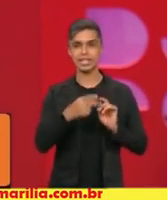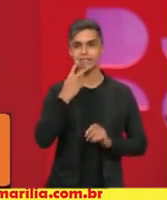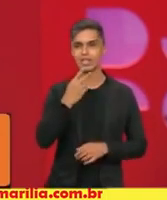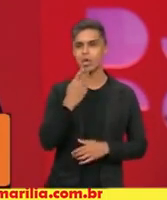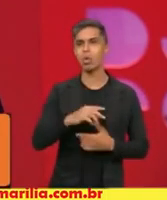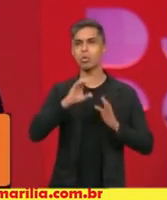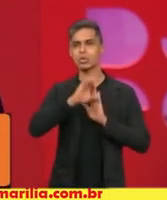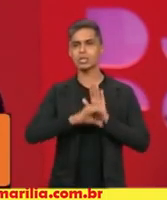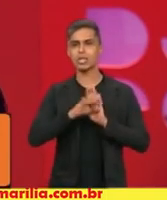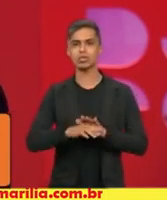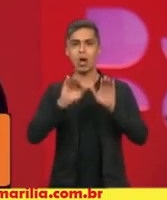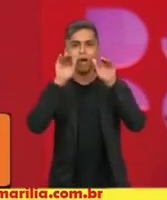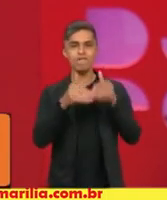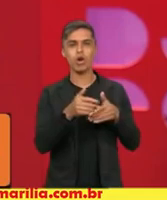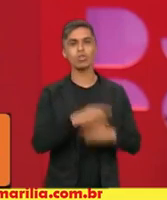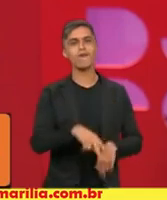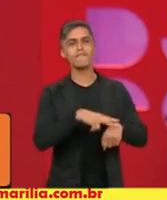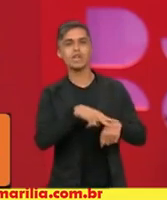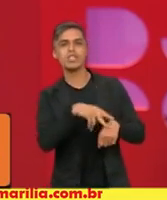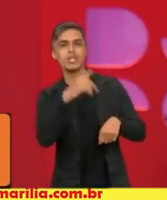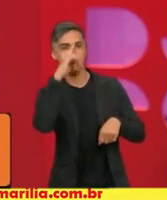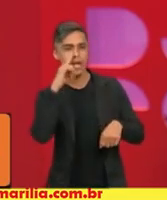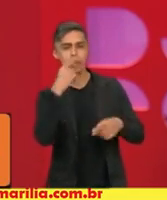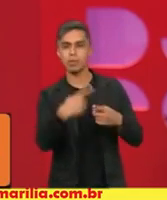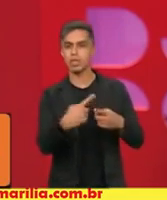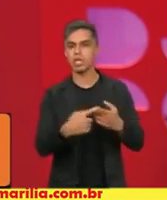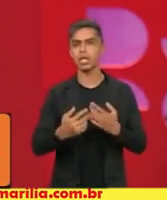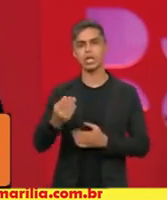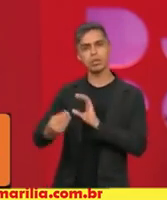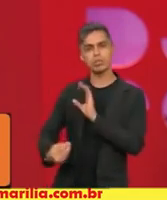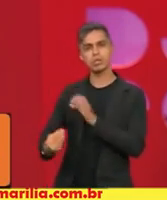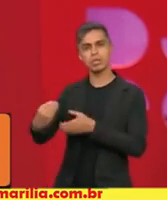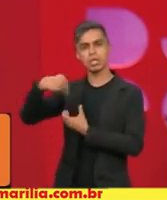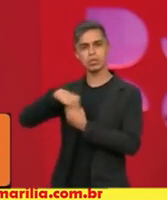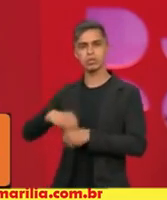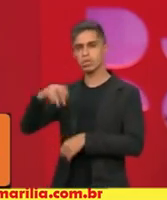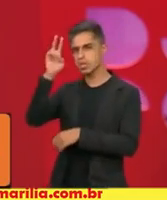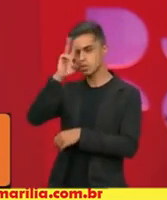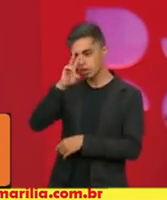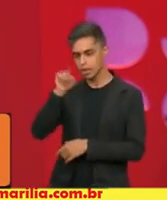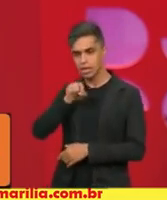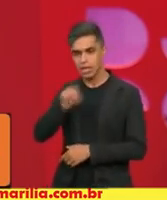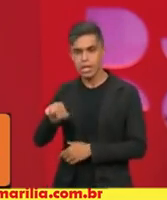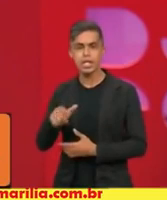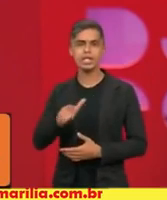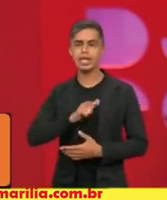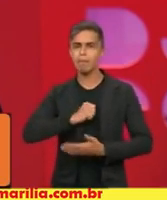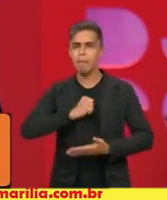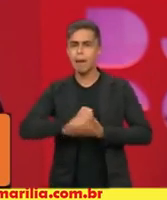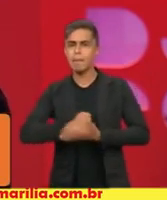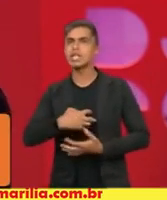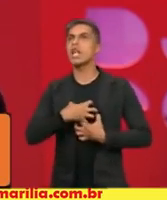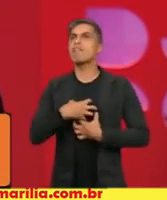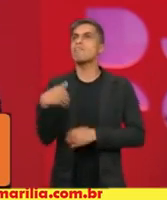que é aquela coisa que em determinados momentos de crise da história do Brasil, essa pulsão patriota, né, com o